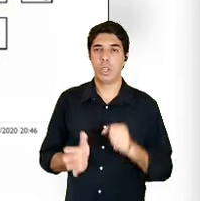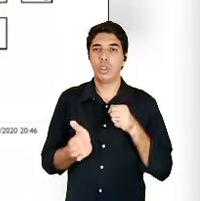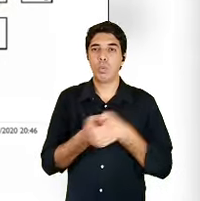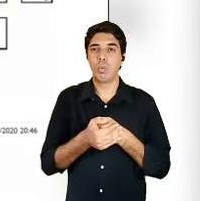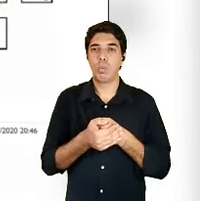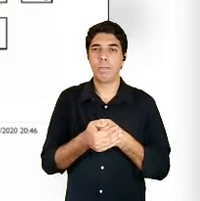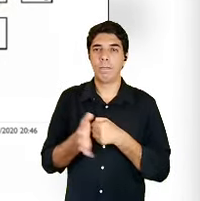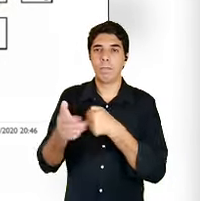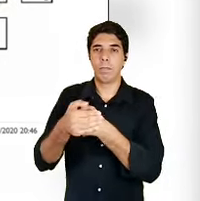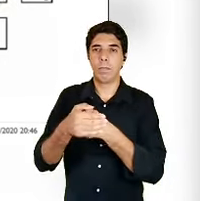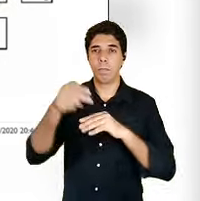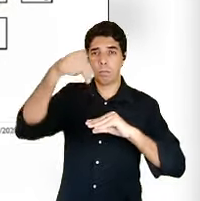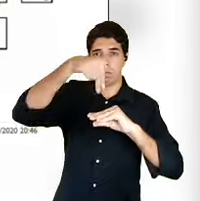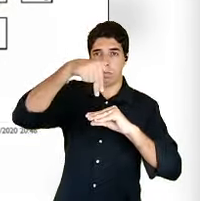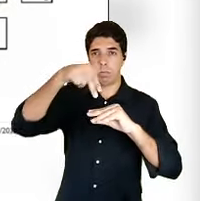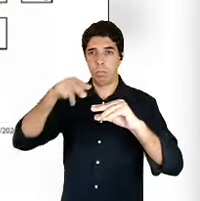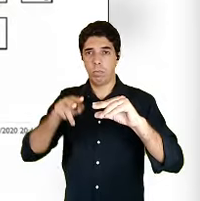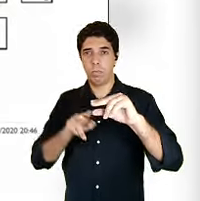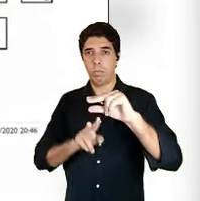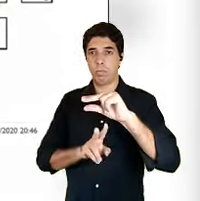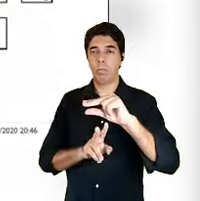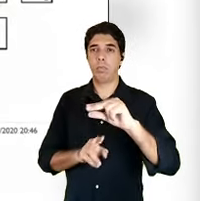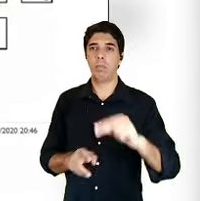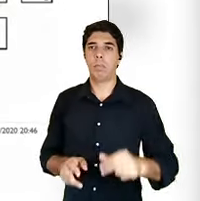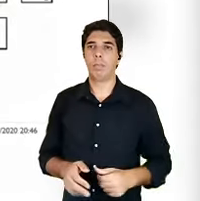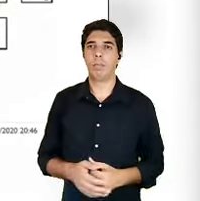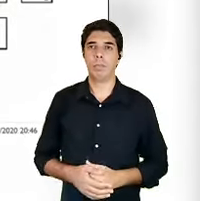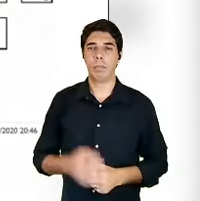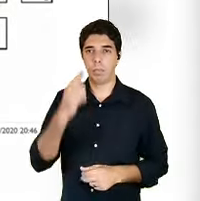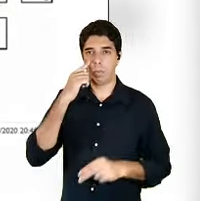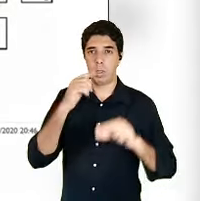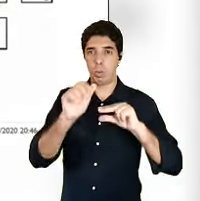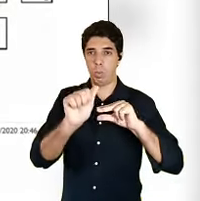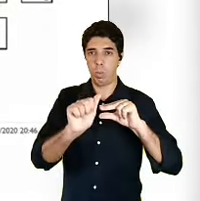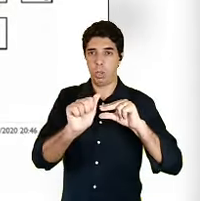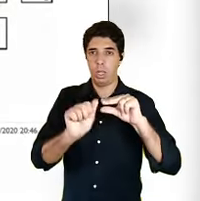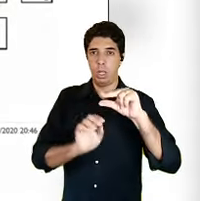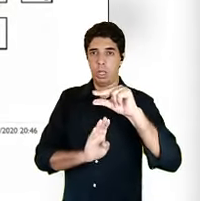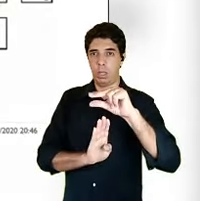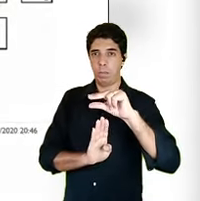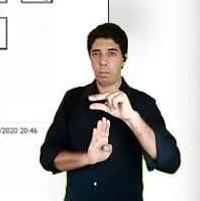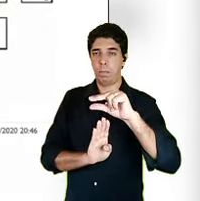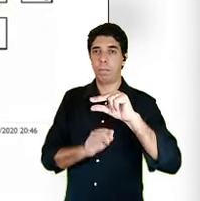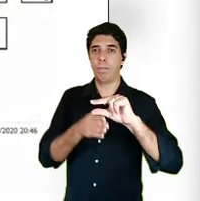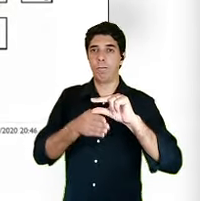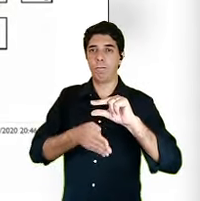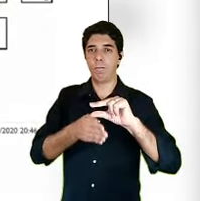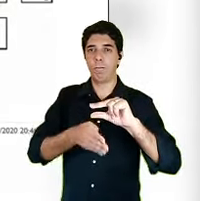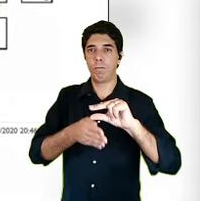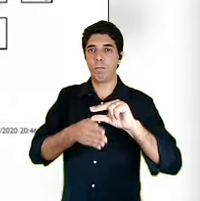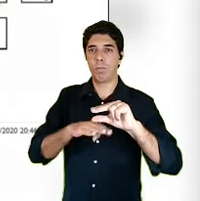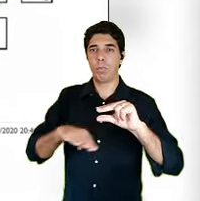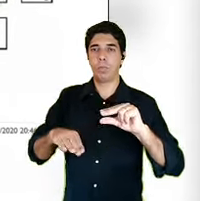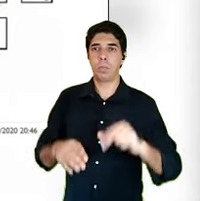Então, eu não consigo ver que existe aqui, ó, essa partezinha aqui, ó, B. Então, o que é que eu faço,